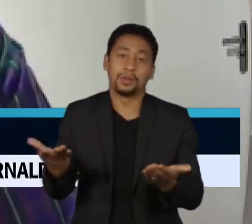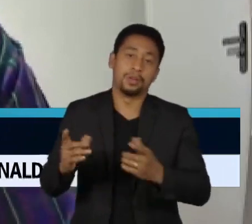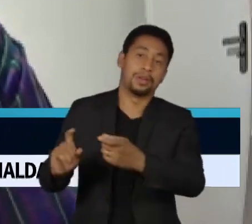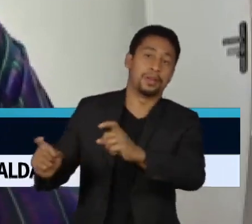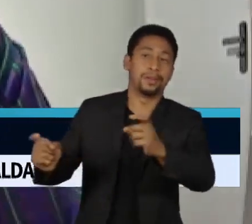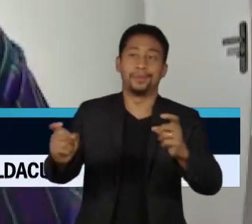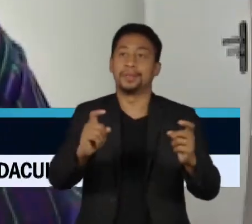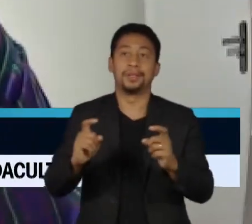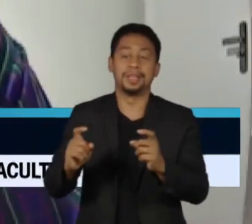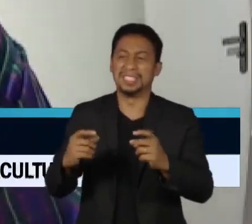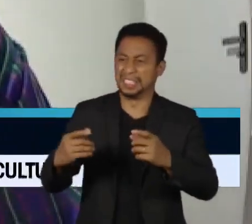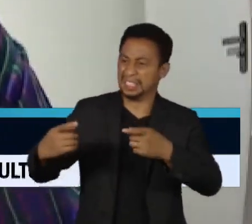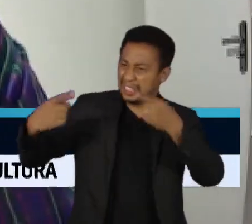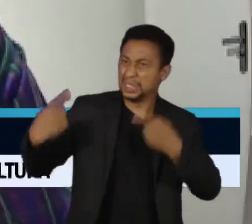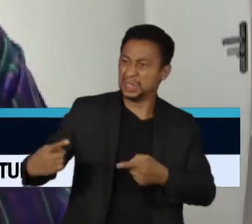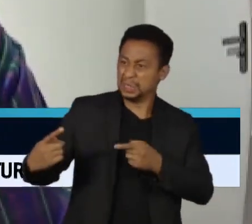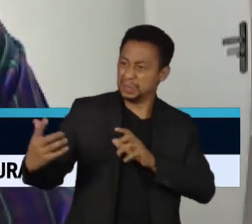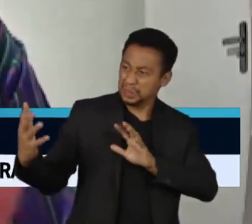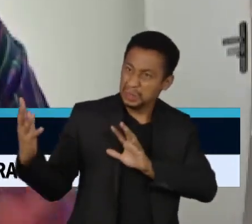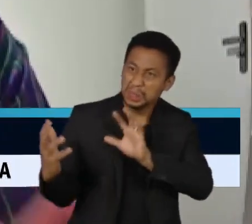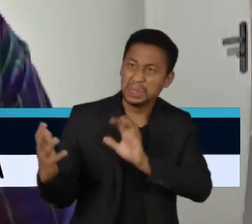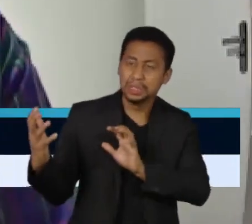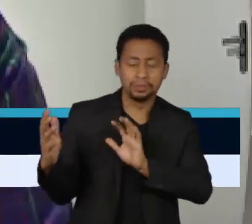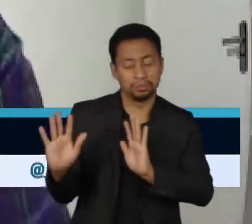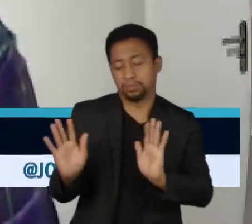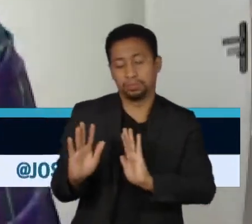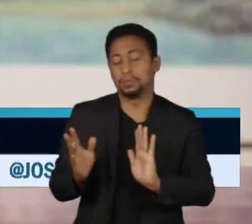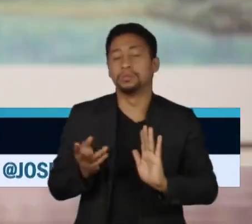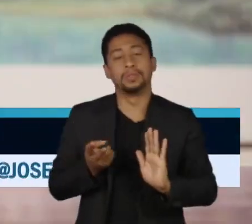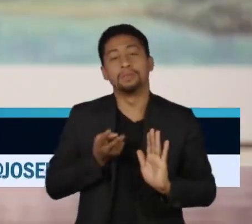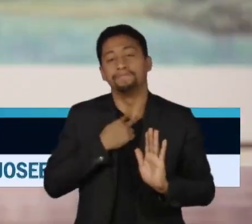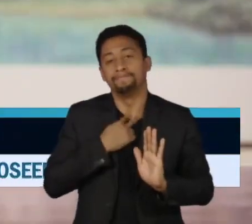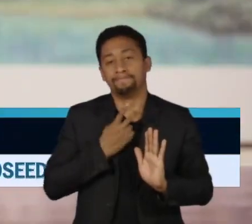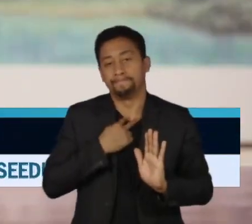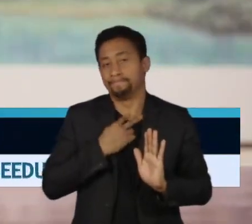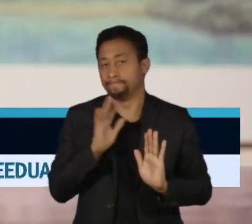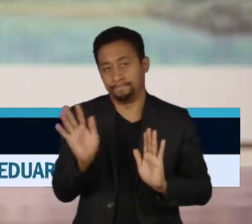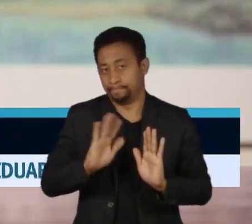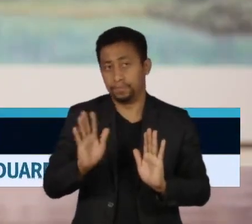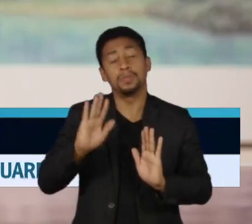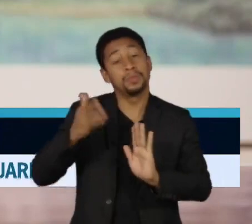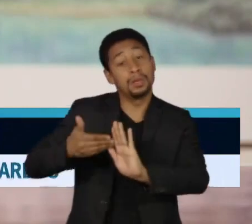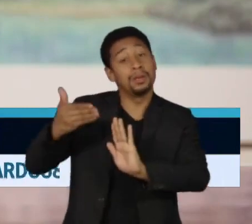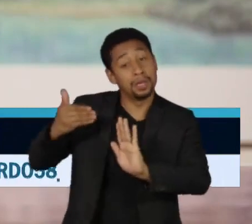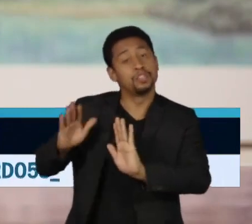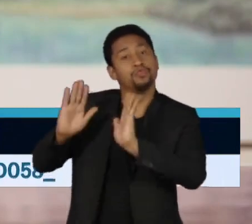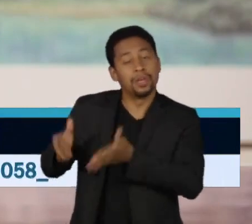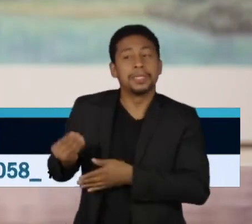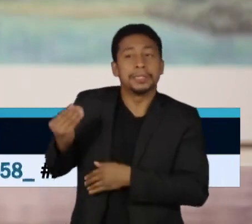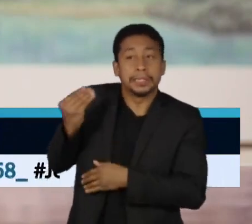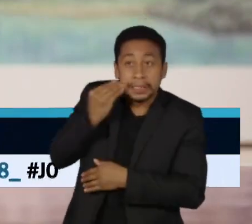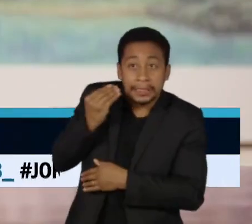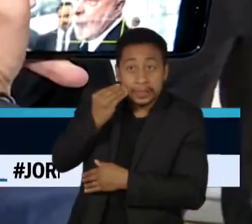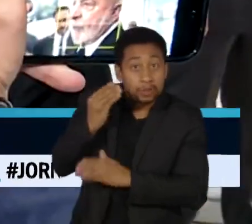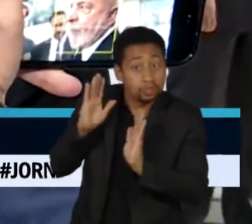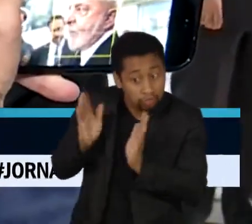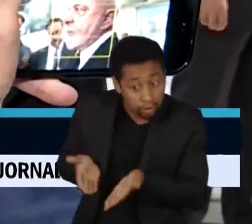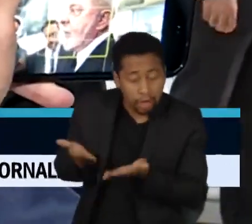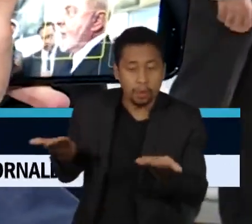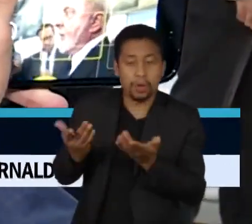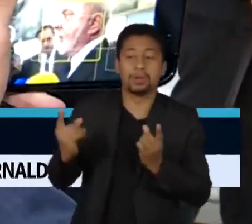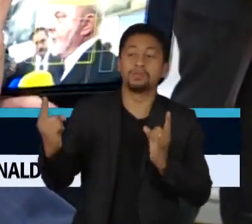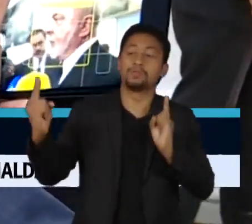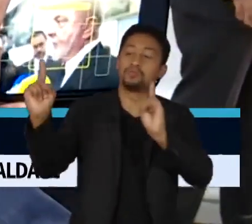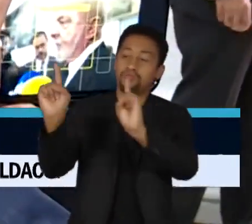sair algum atrito, né? Porque é uma coreografia. Tudo já foi testado e os pontos principais eles